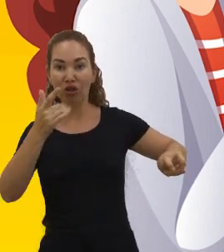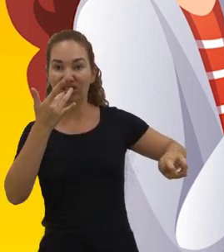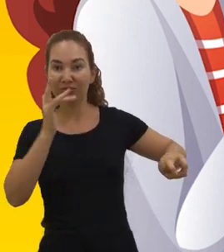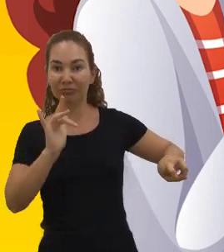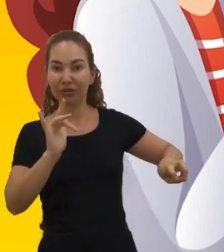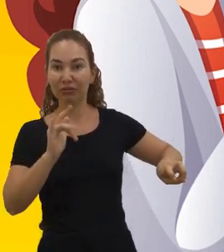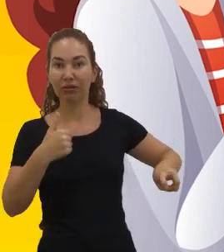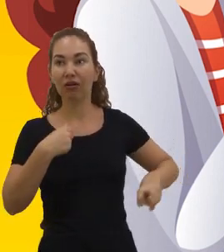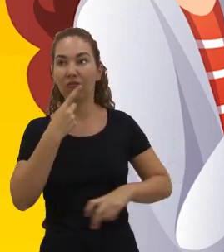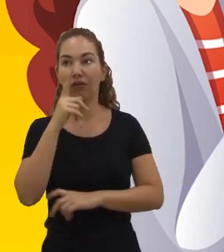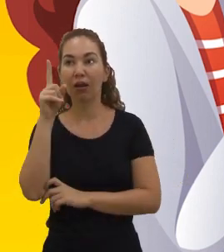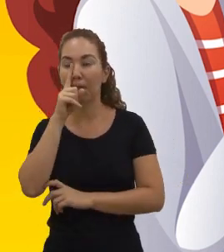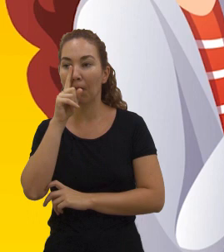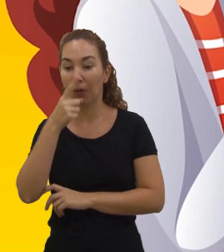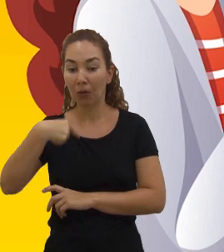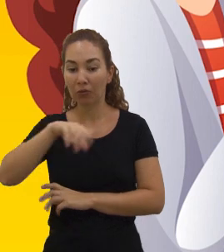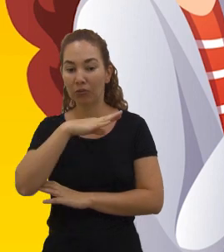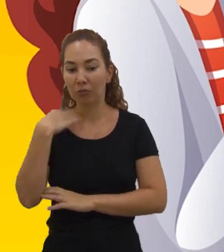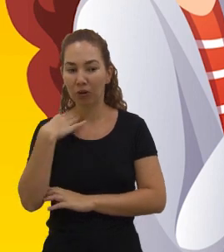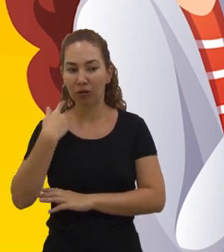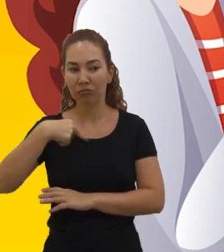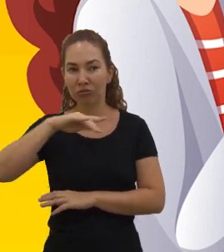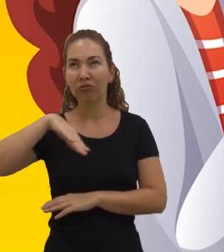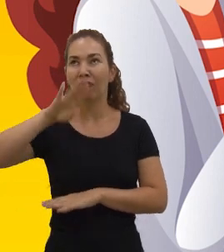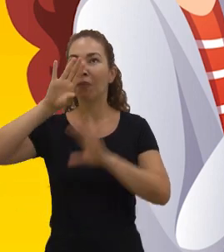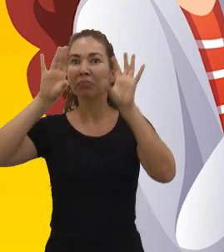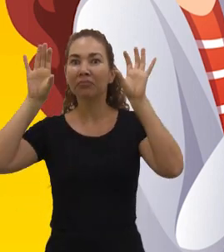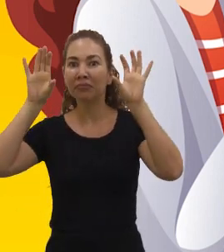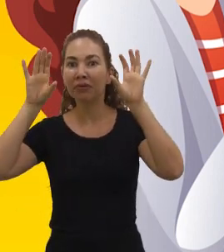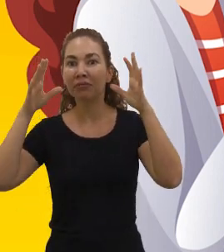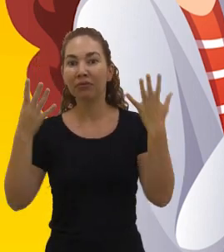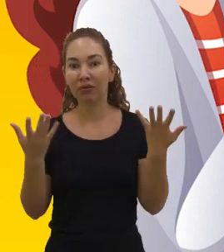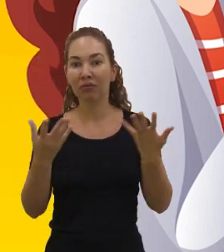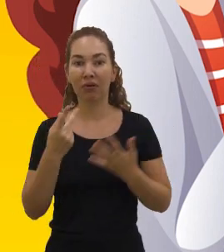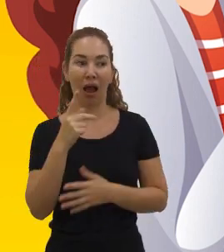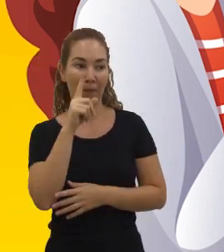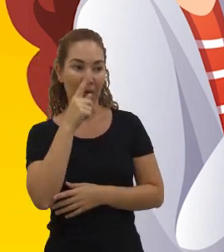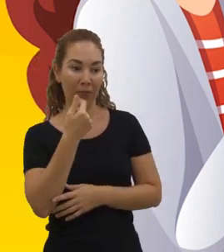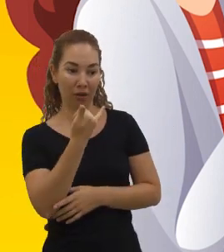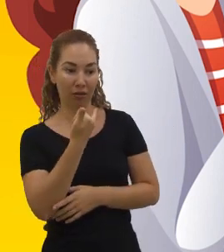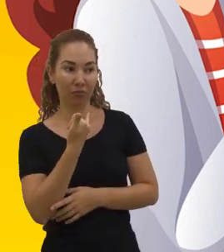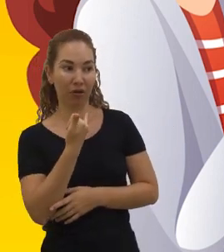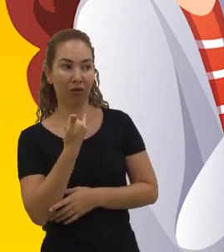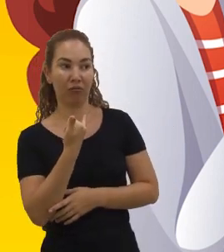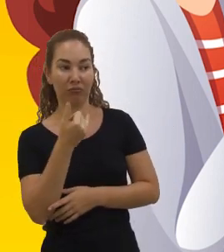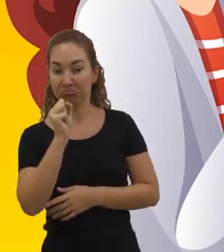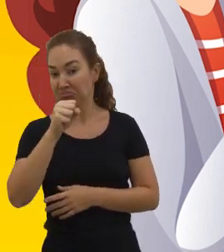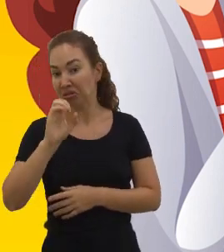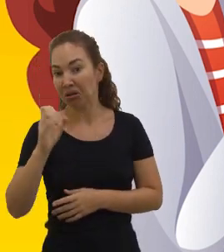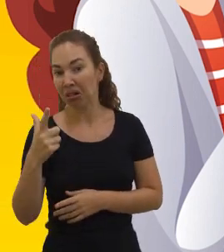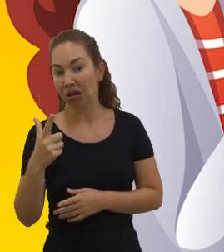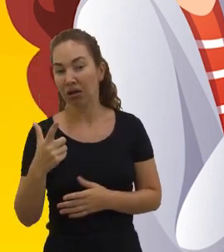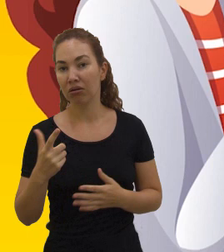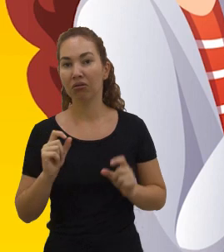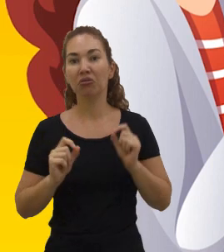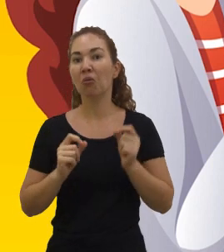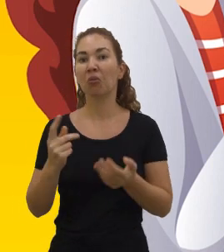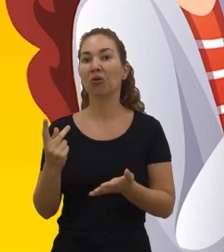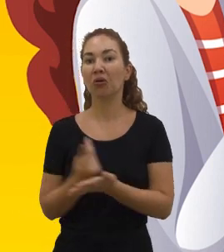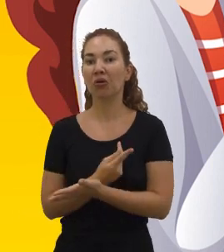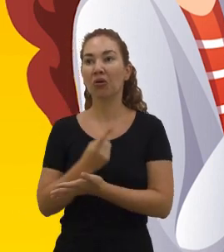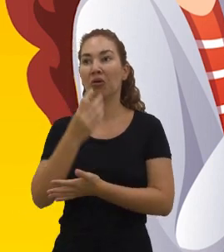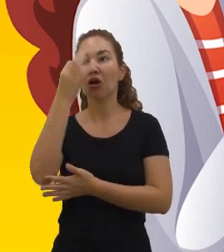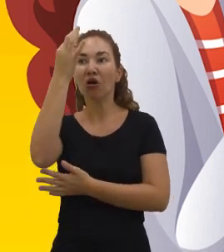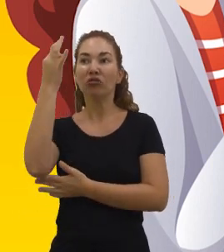disse, mamãe, quando morrermos, nós vamos para o céu? Ela disse, claro. Eu disse, então, o que aconteceu com os